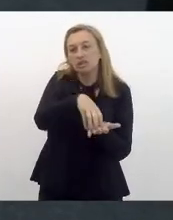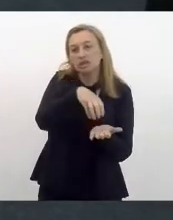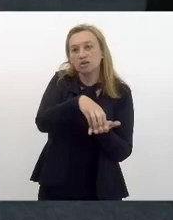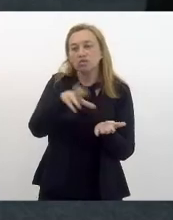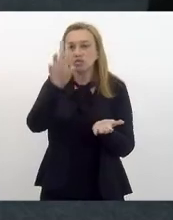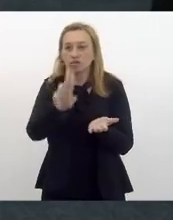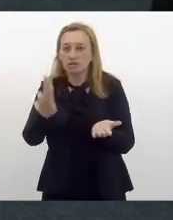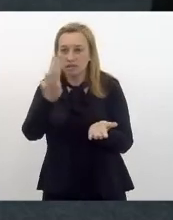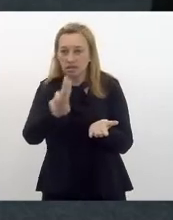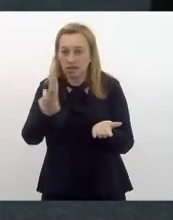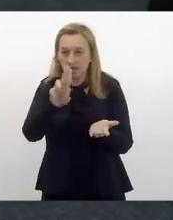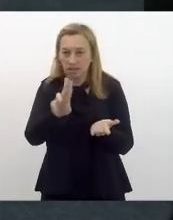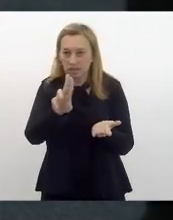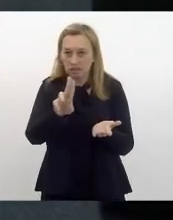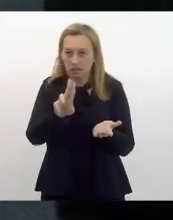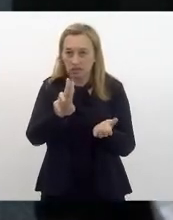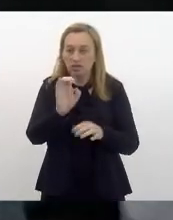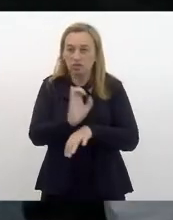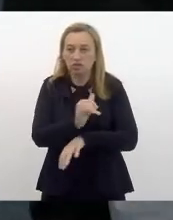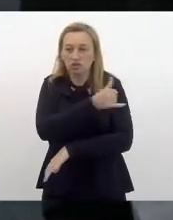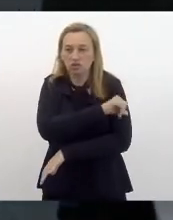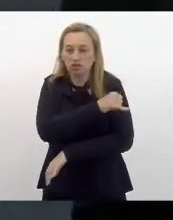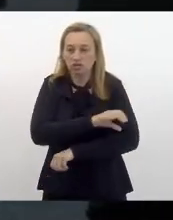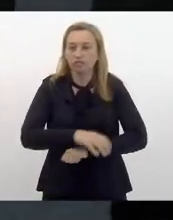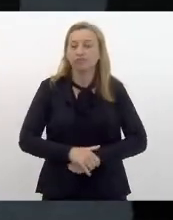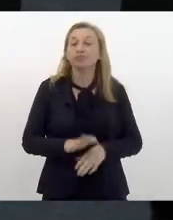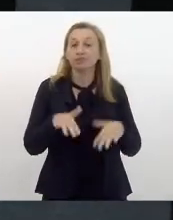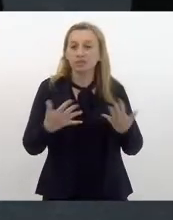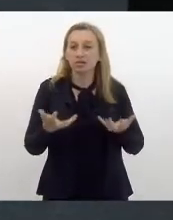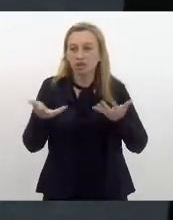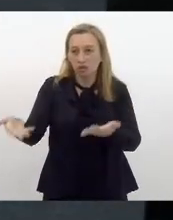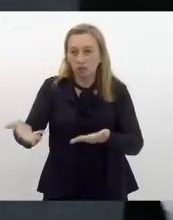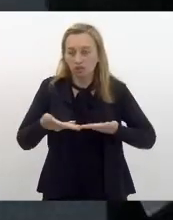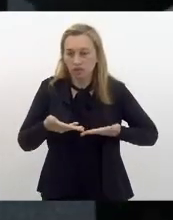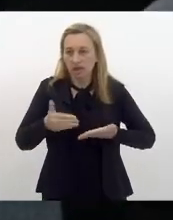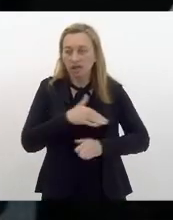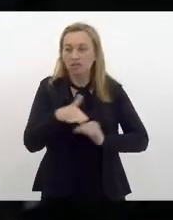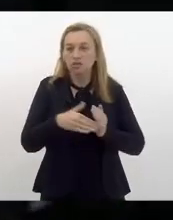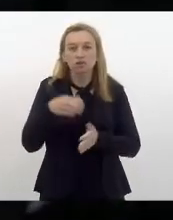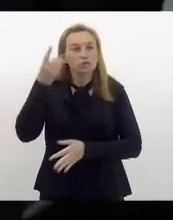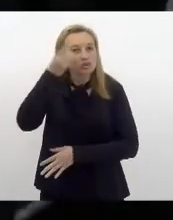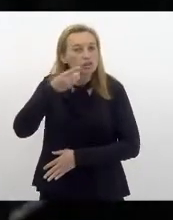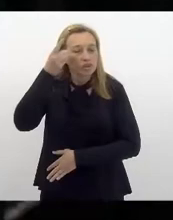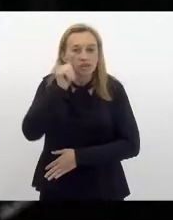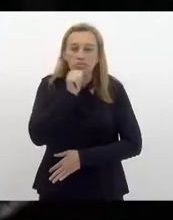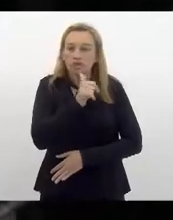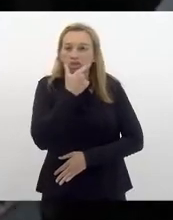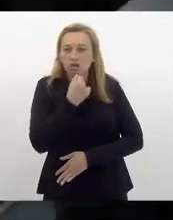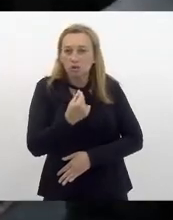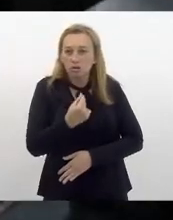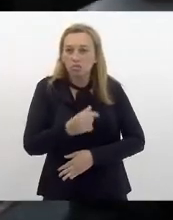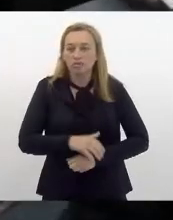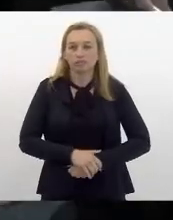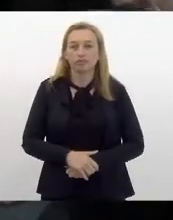Oeste pela Universidade do Estado do Rio de Janeiro Então queria convidar todos os deputados e deputadas aqueles que tenham